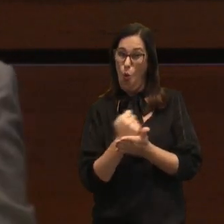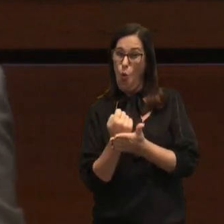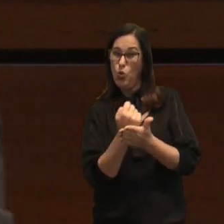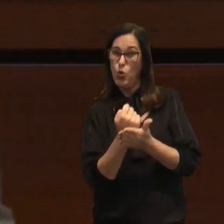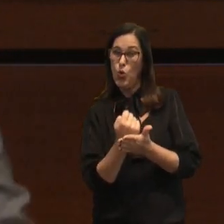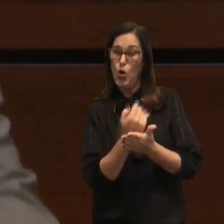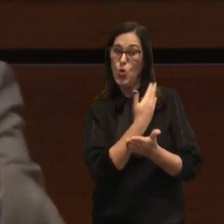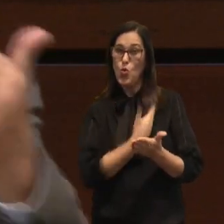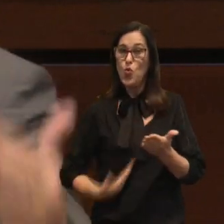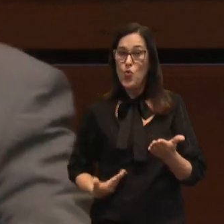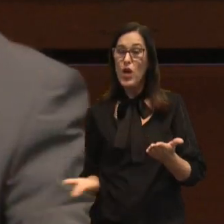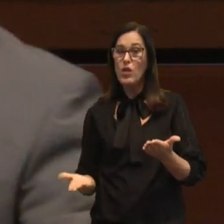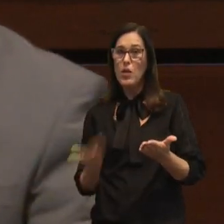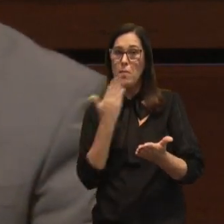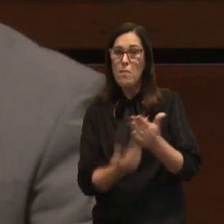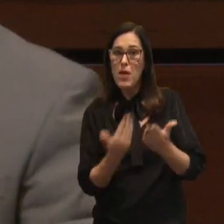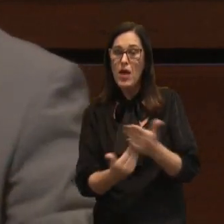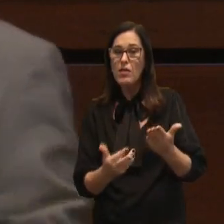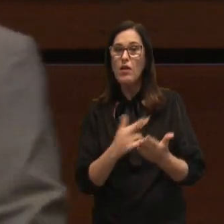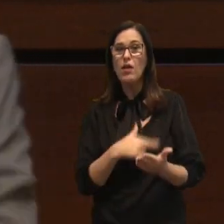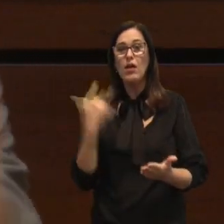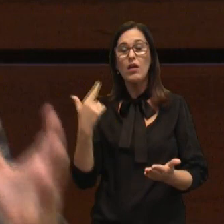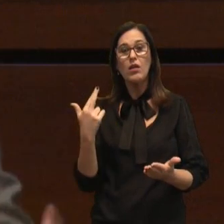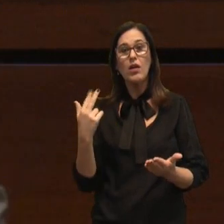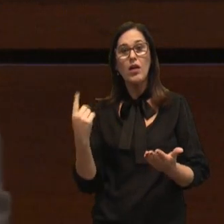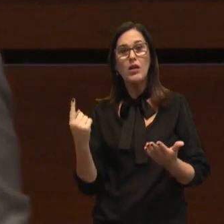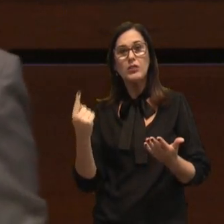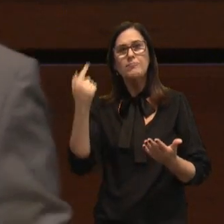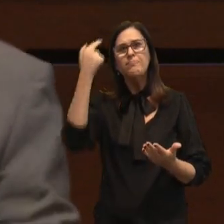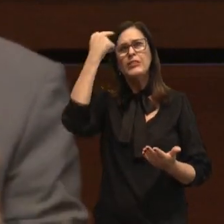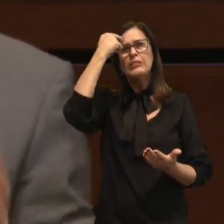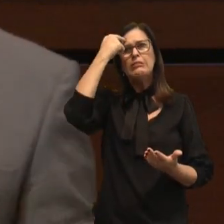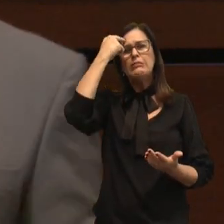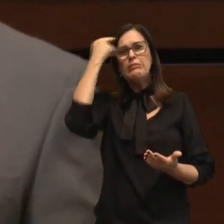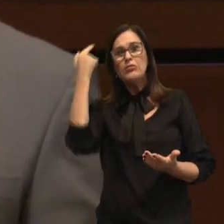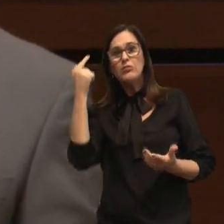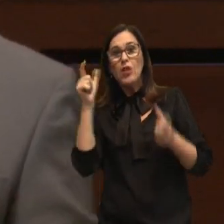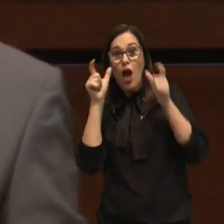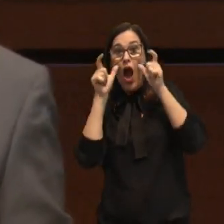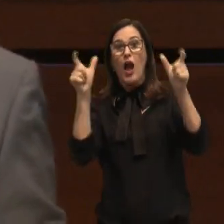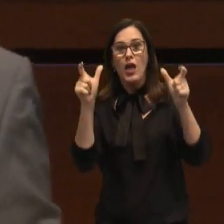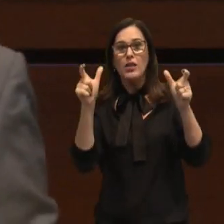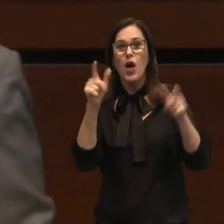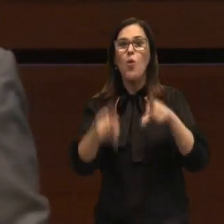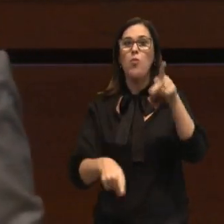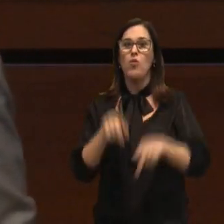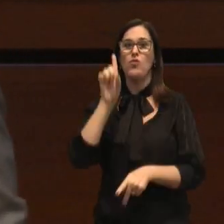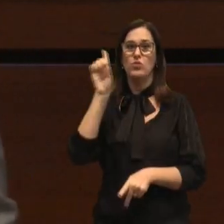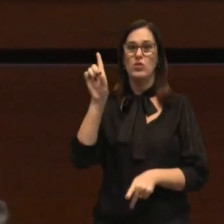alguns direitos religiosos e tantas outras coisas que vêm em nossa mente para alertar o povo de Deus,